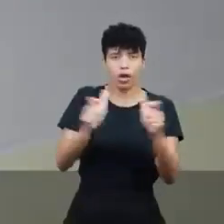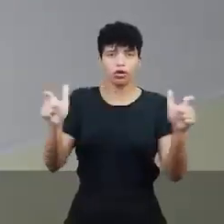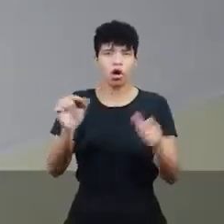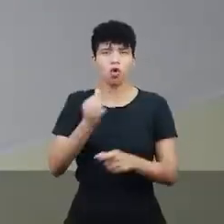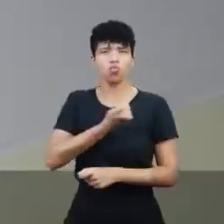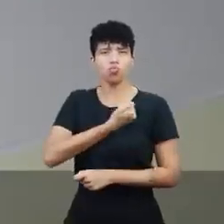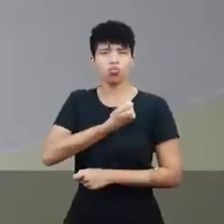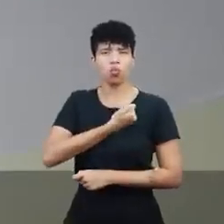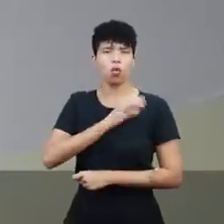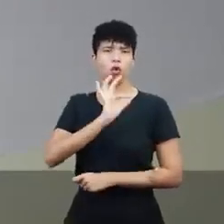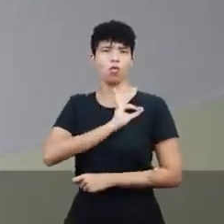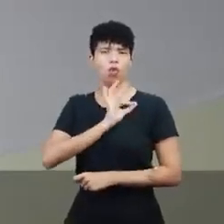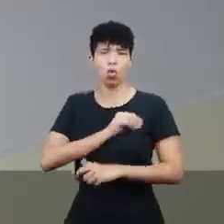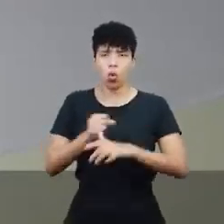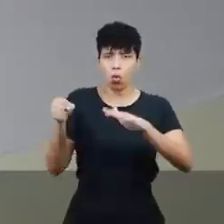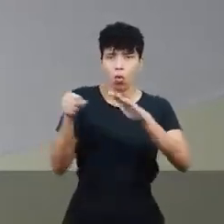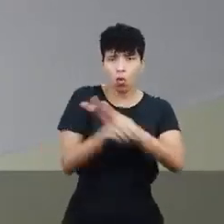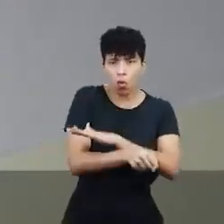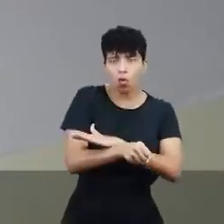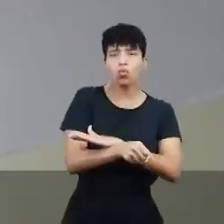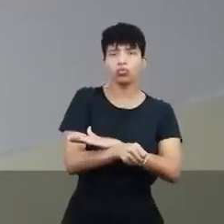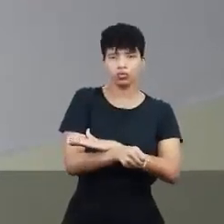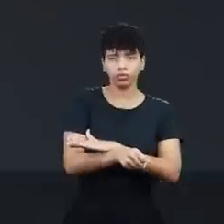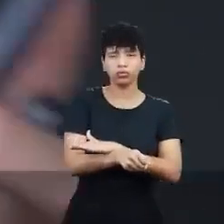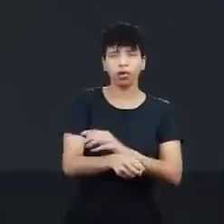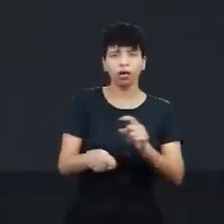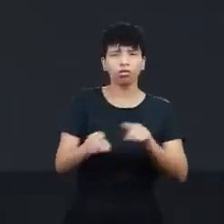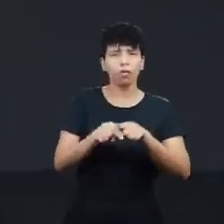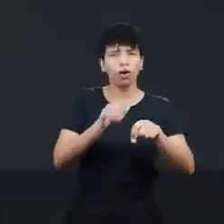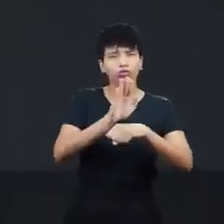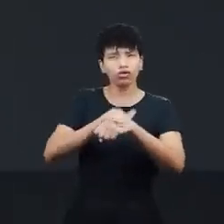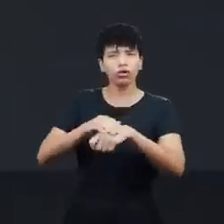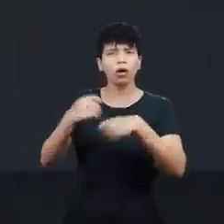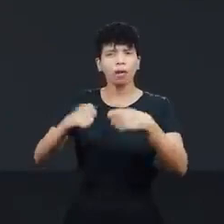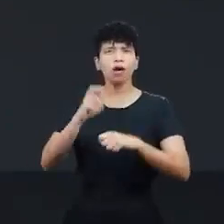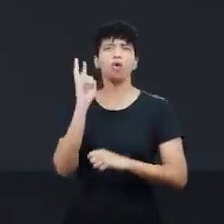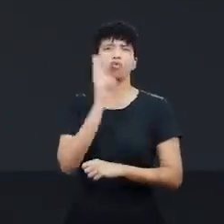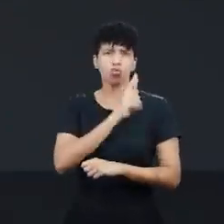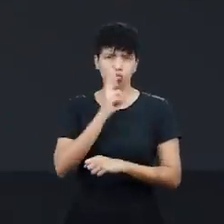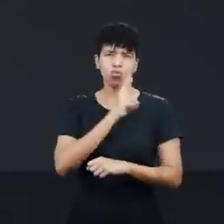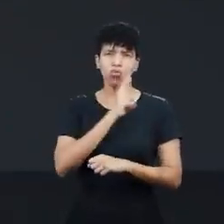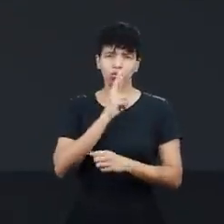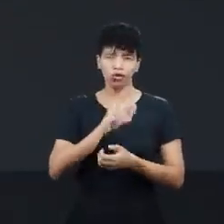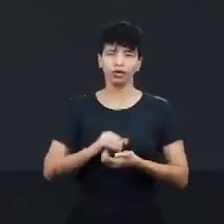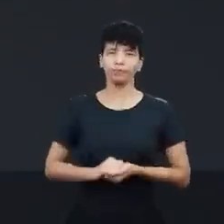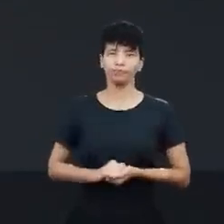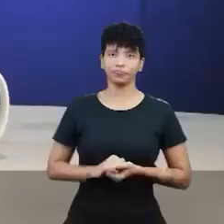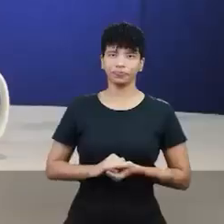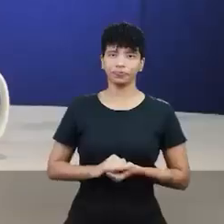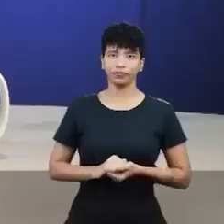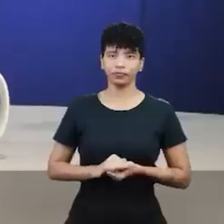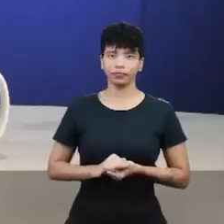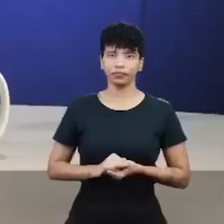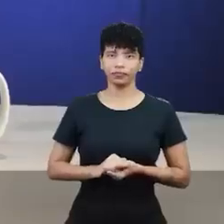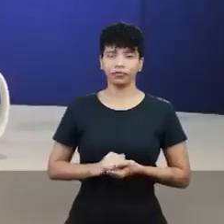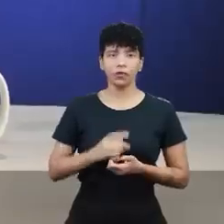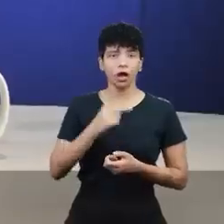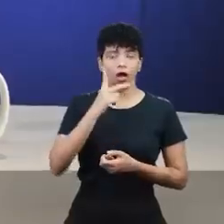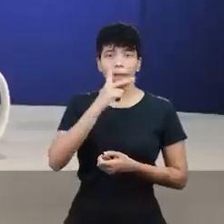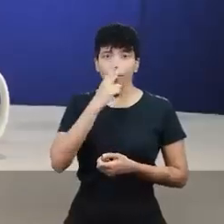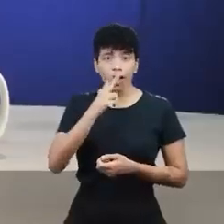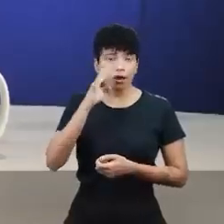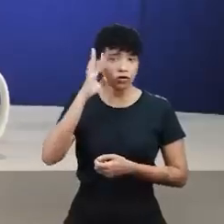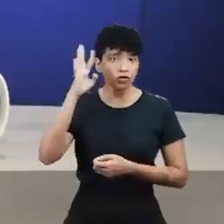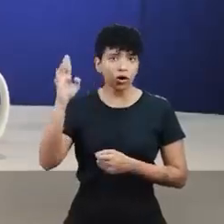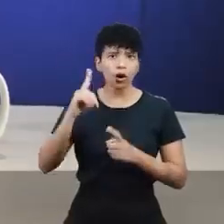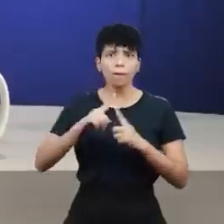o número de policiais por meio de concursos públicos. A convocação será imediata. Então, parece sonho,